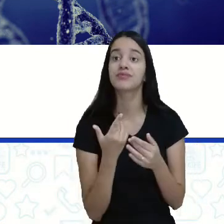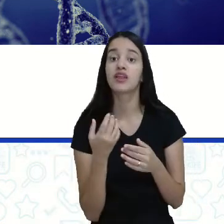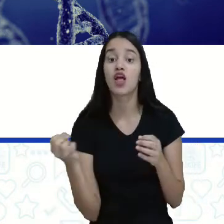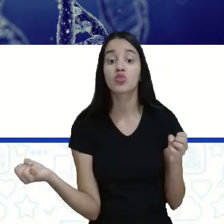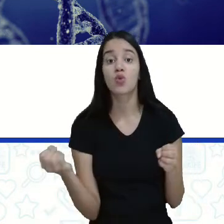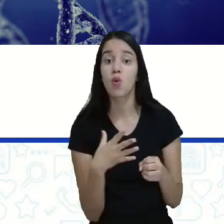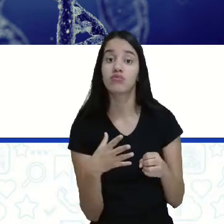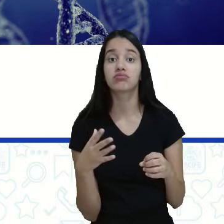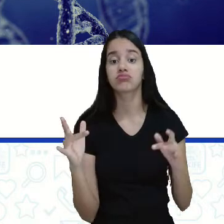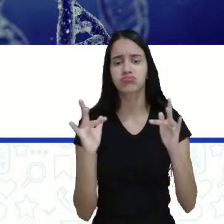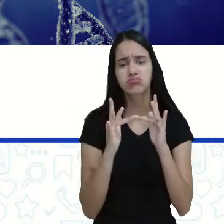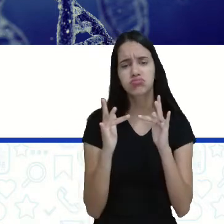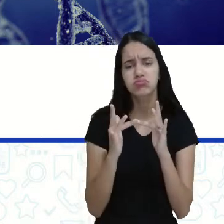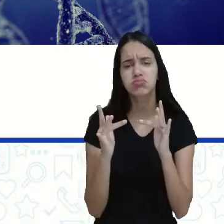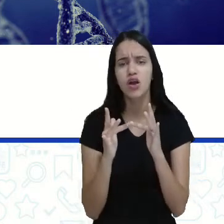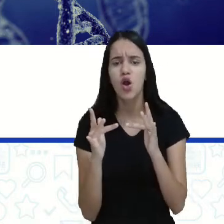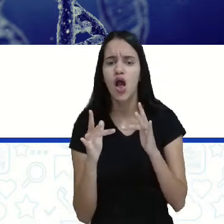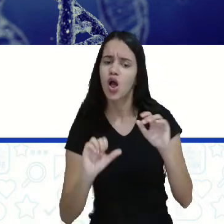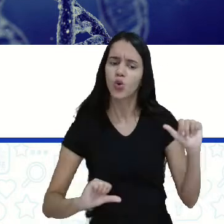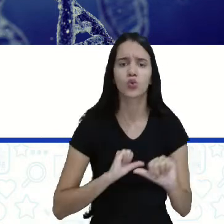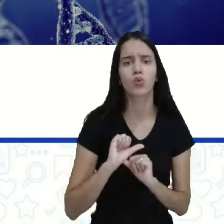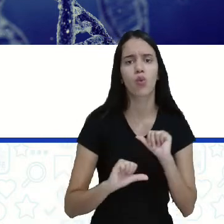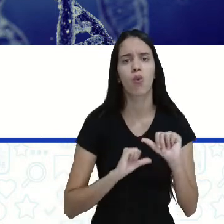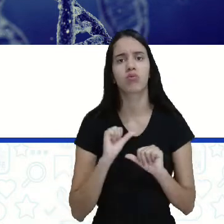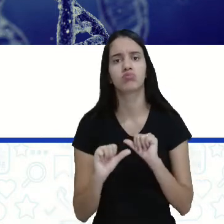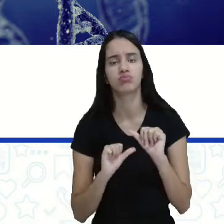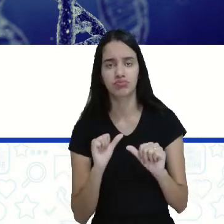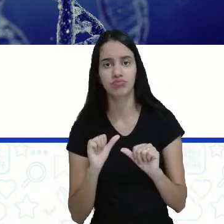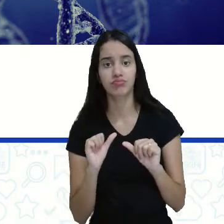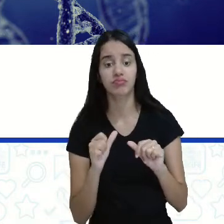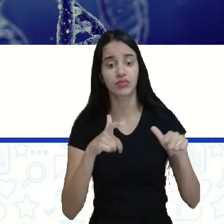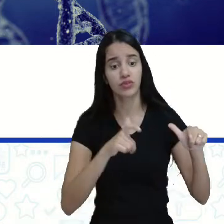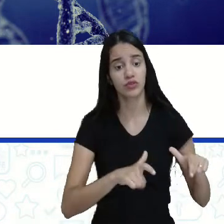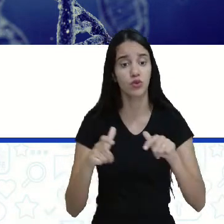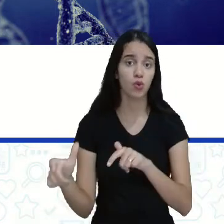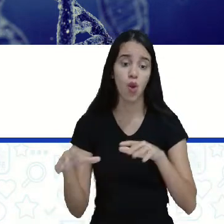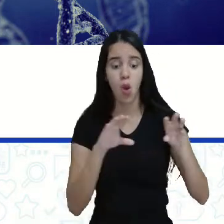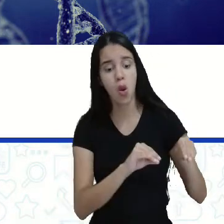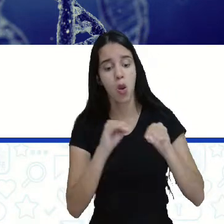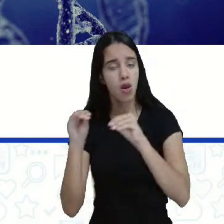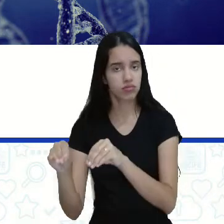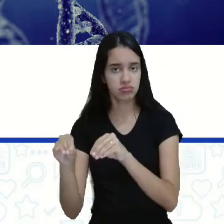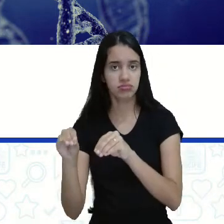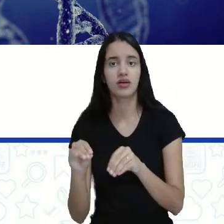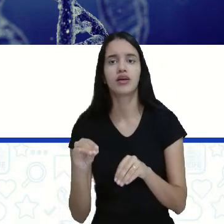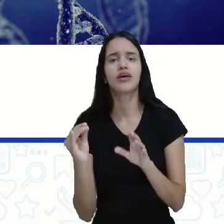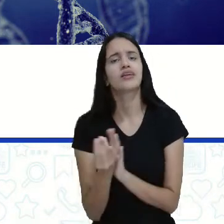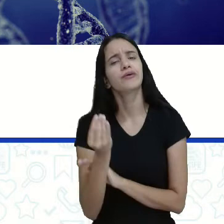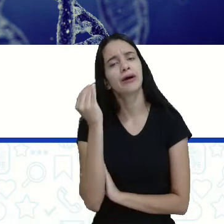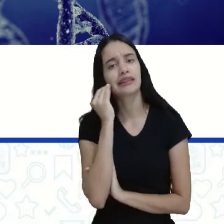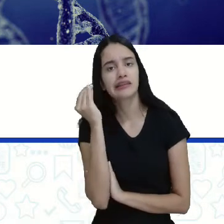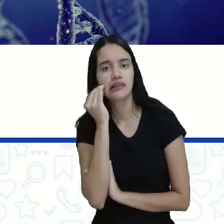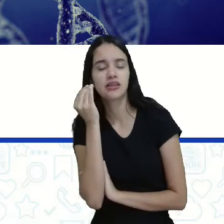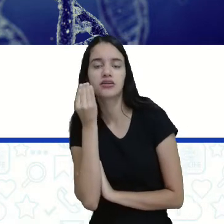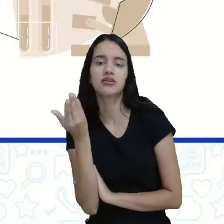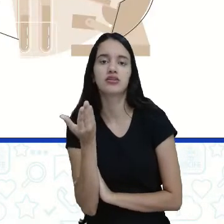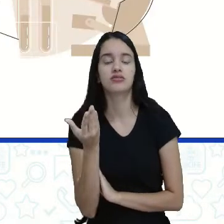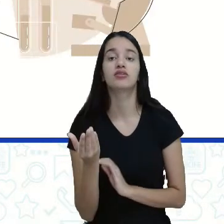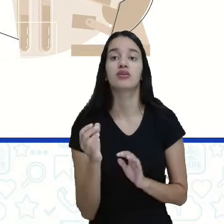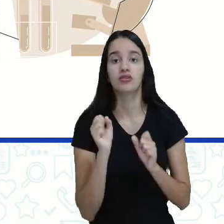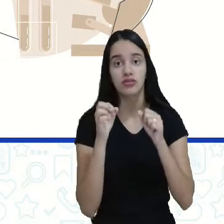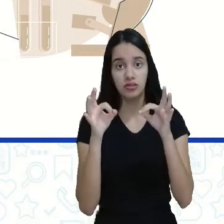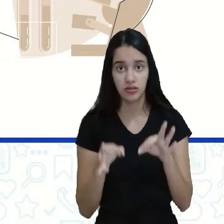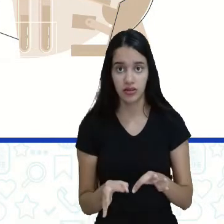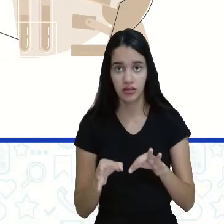novas combinações de genes. Então, é só trocar, né, um gene de lugar com outro e assim vai testando, né, para ver no que dá, tá